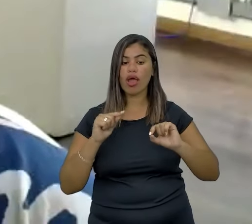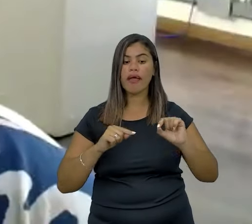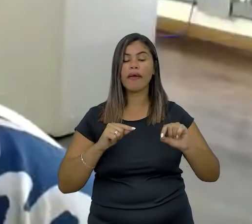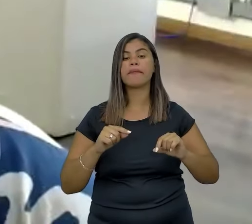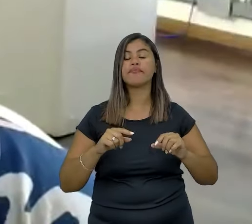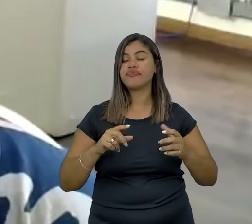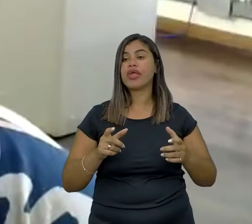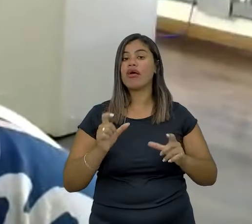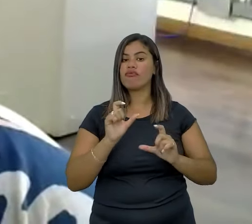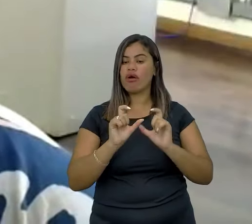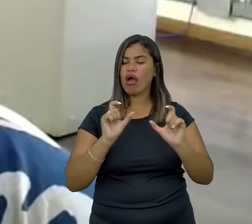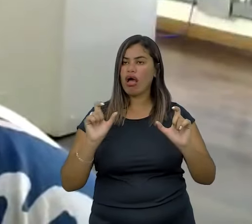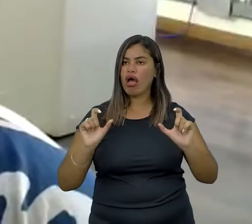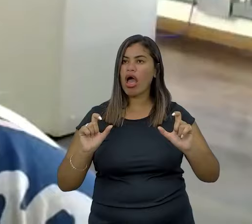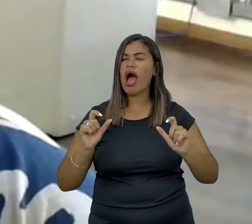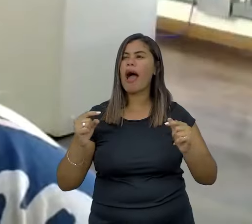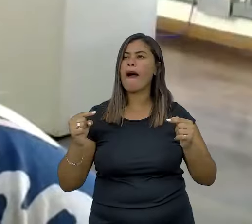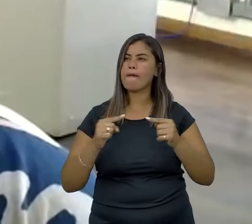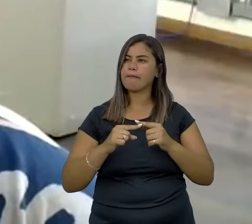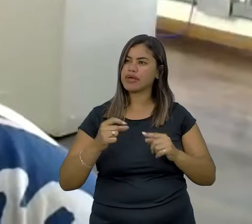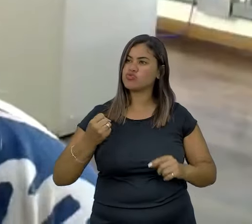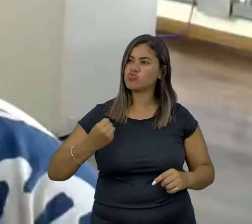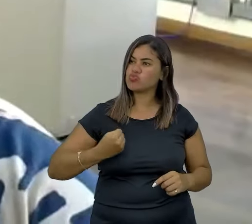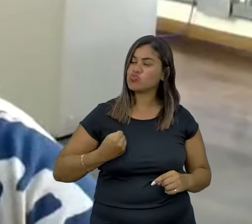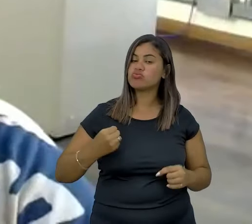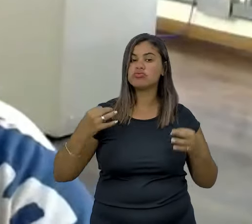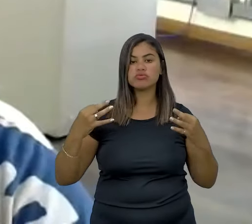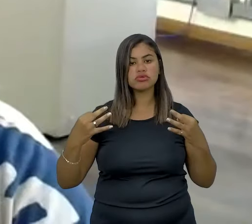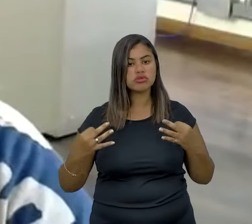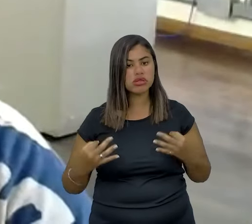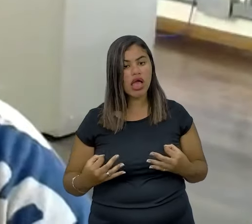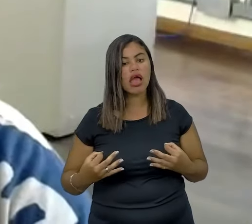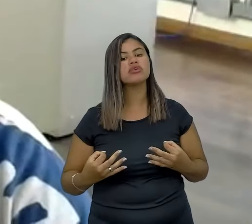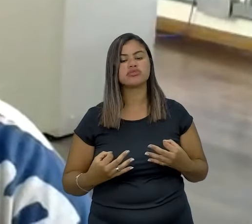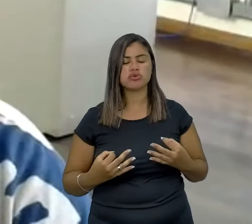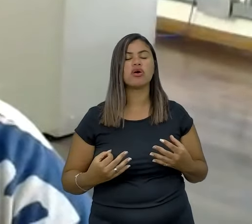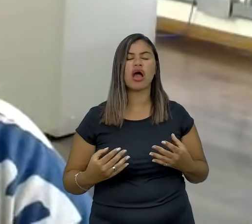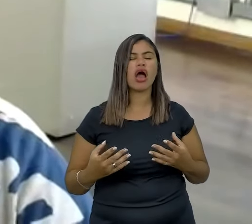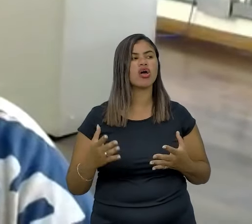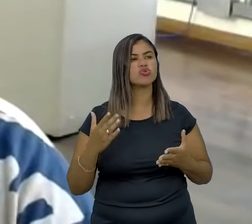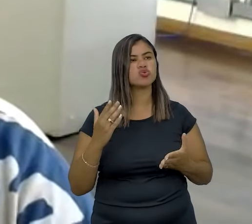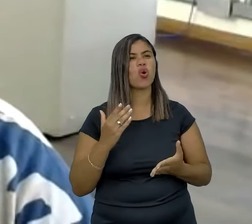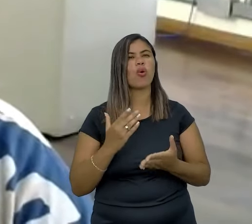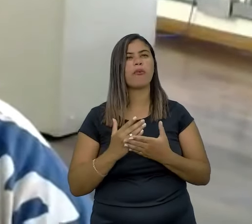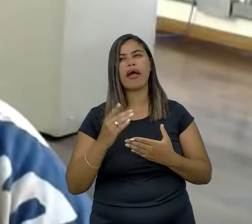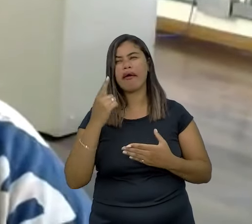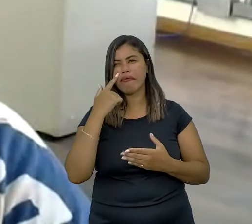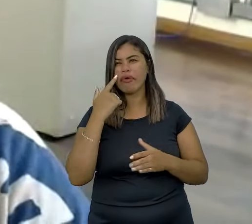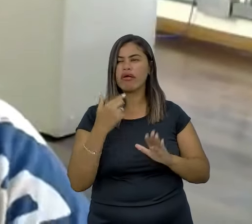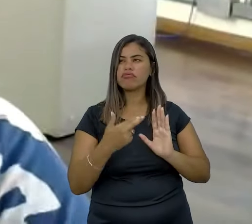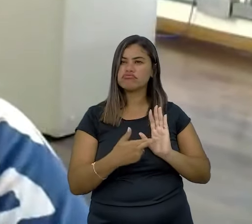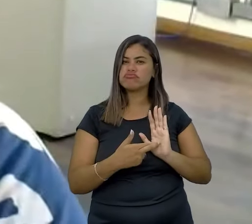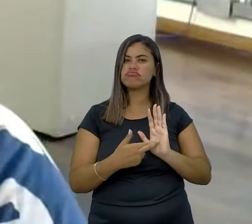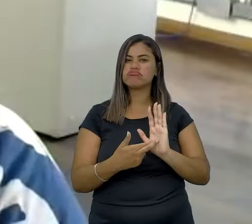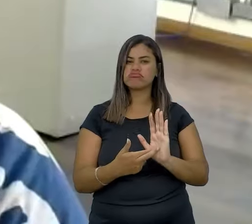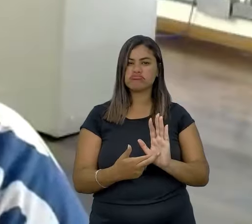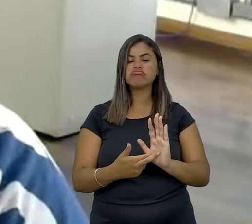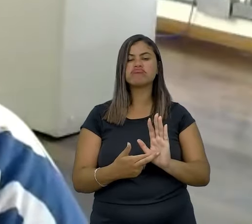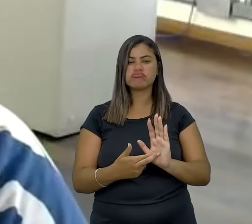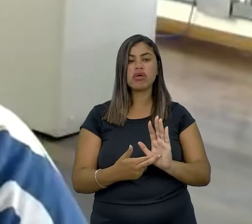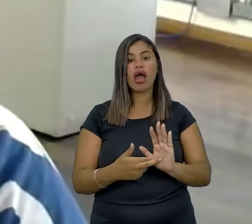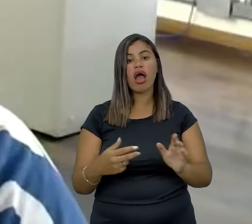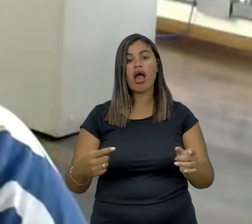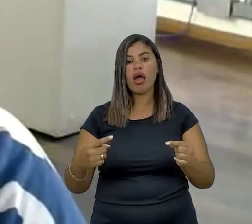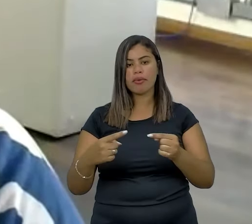sentido numérico, né? Então, as coisas passam ali, as crianças começam a observar a representação diante de